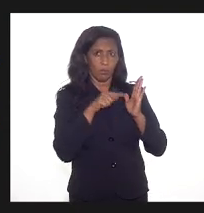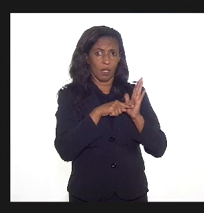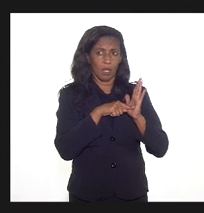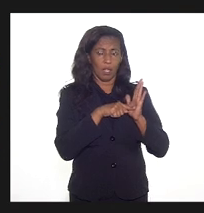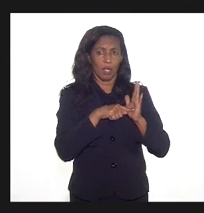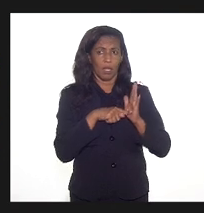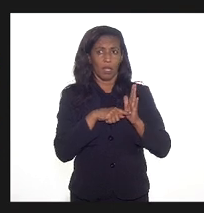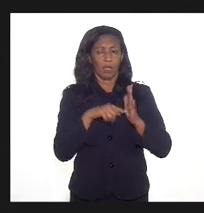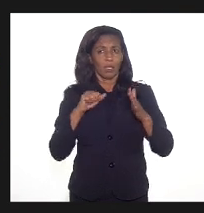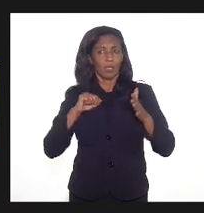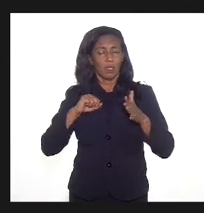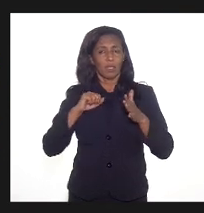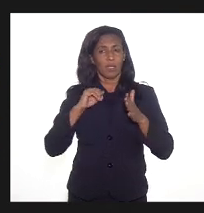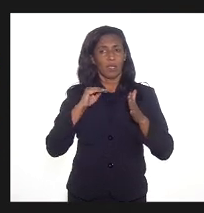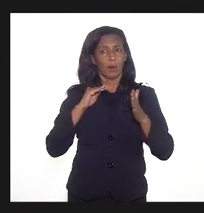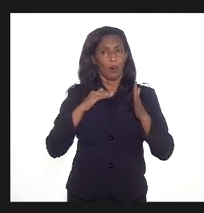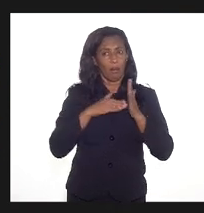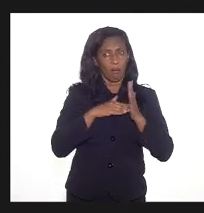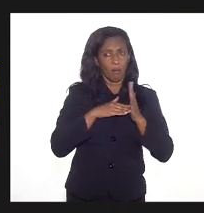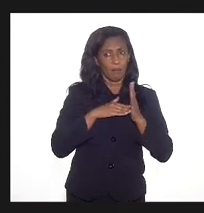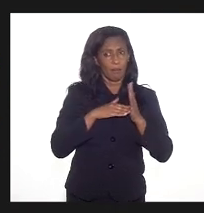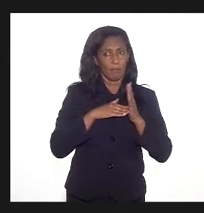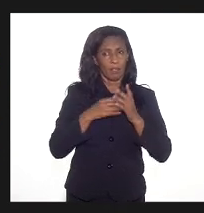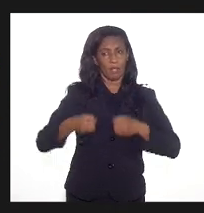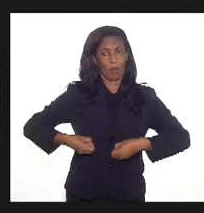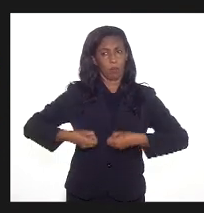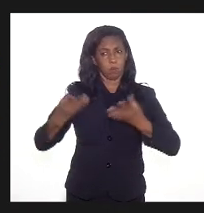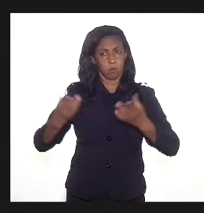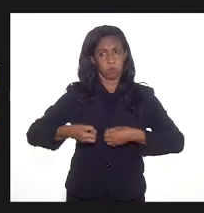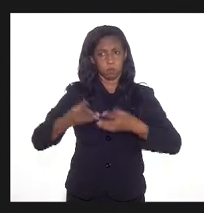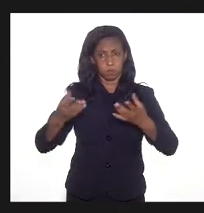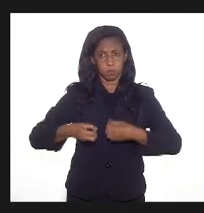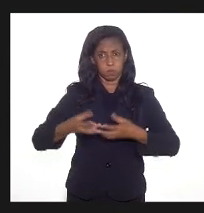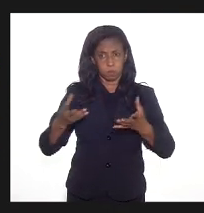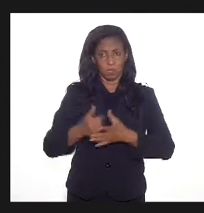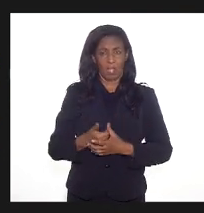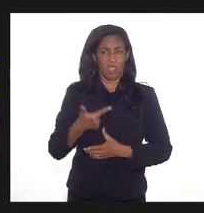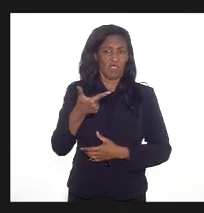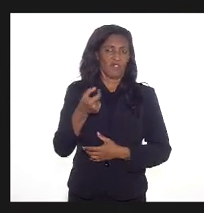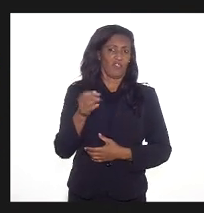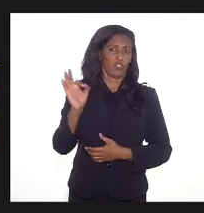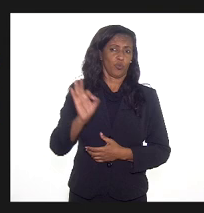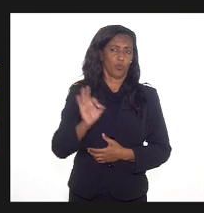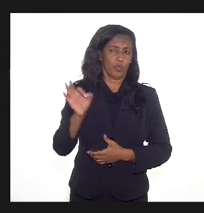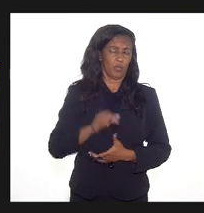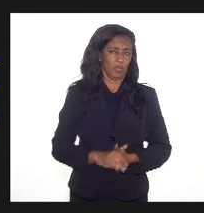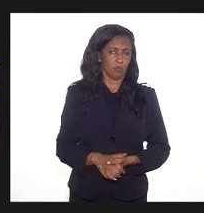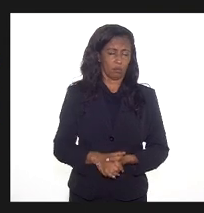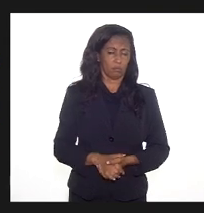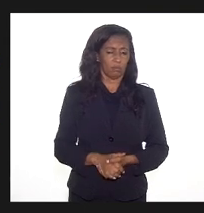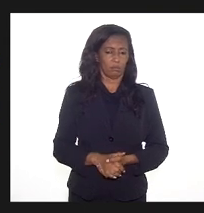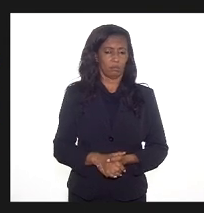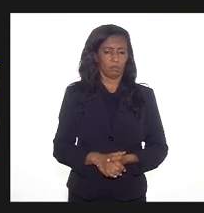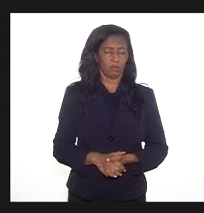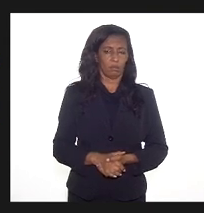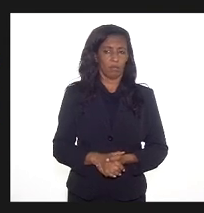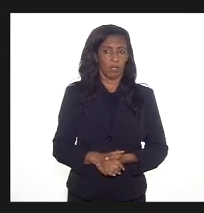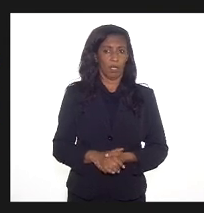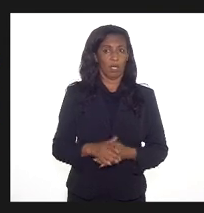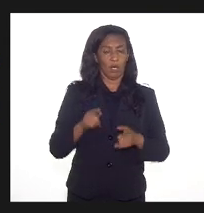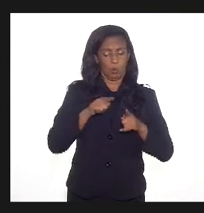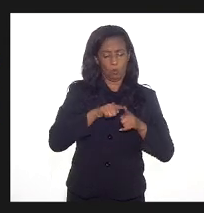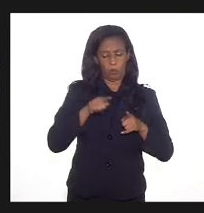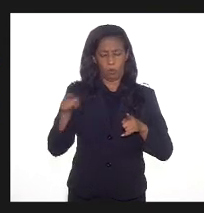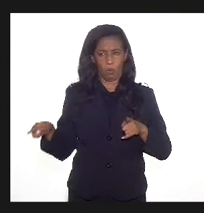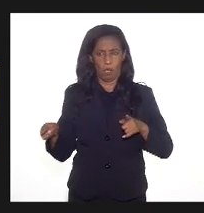com previdência, né, com investimentos, em 20%. E um prazo para